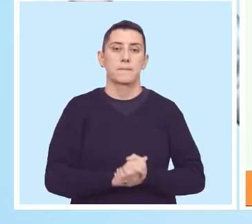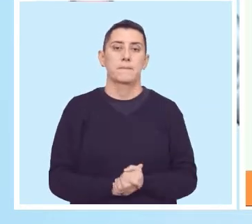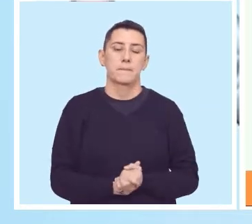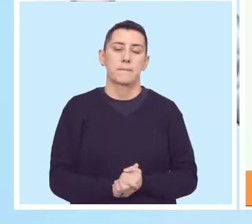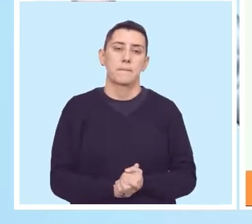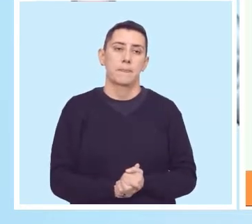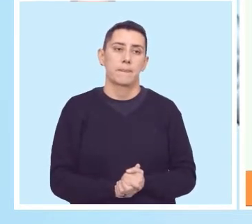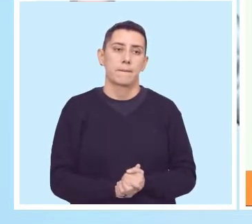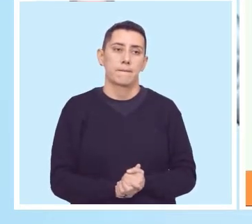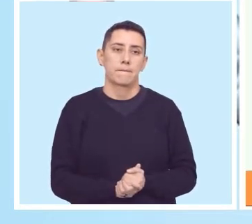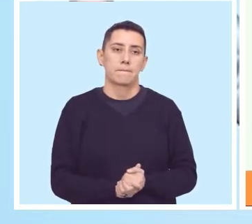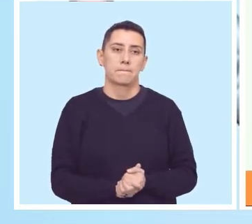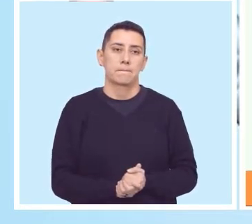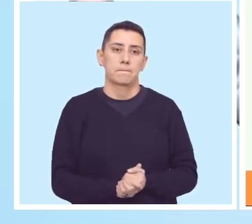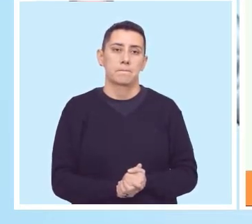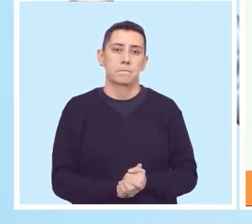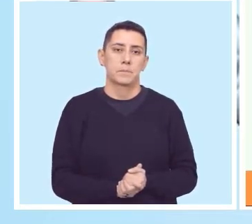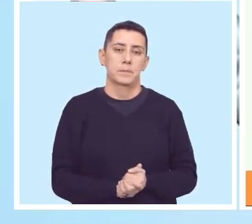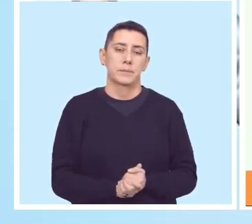Bom,